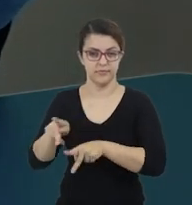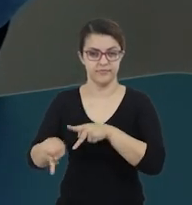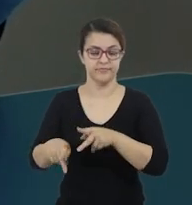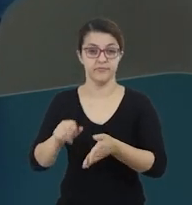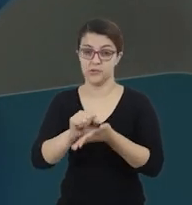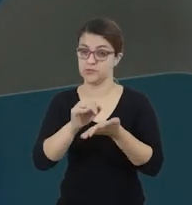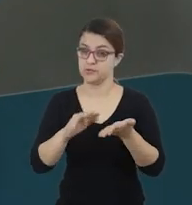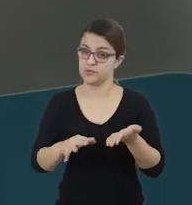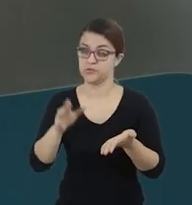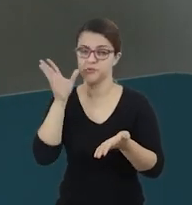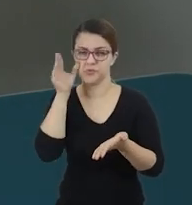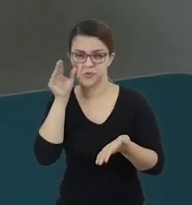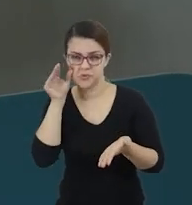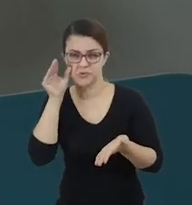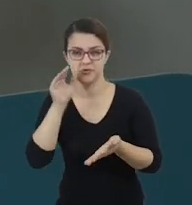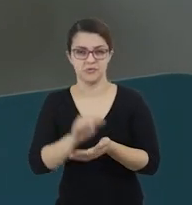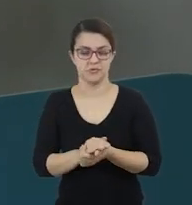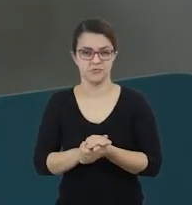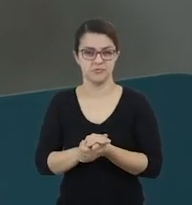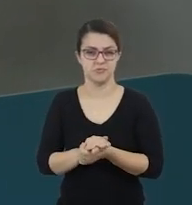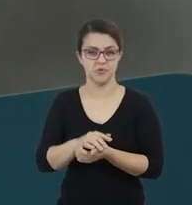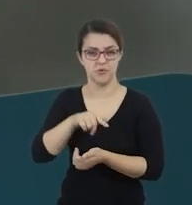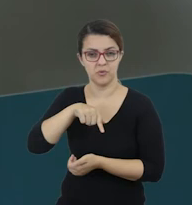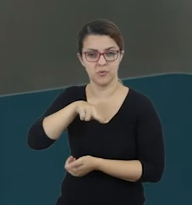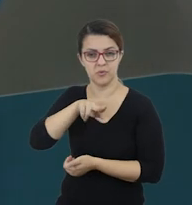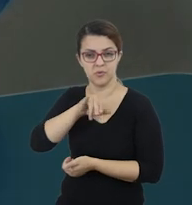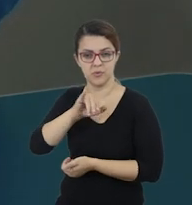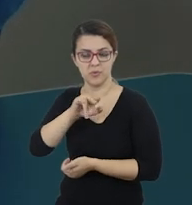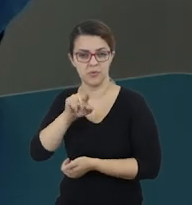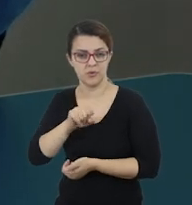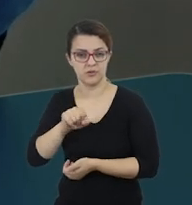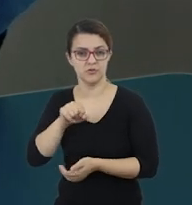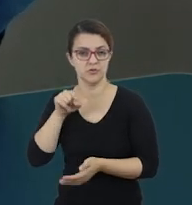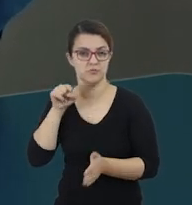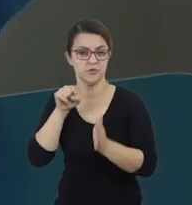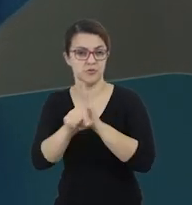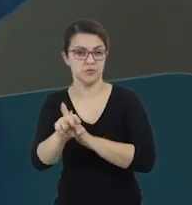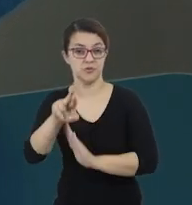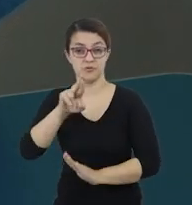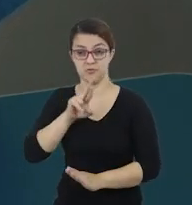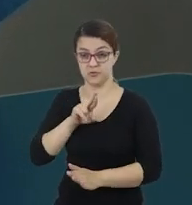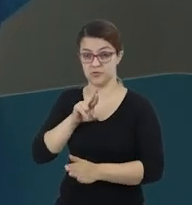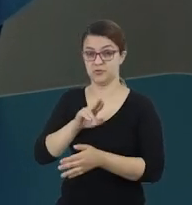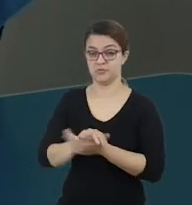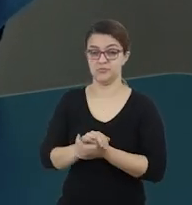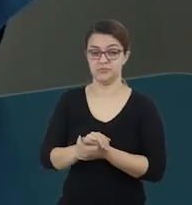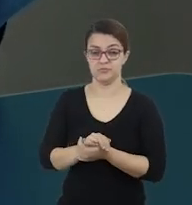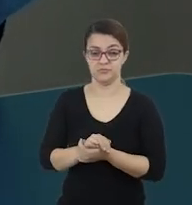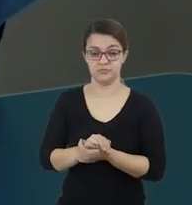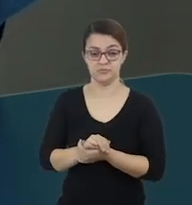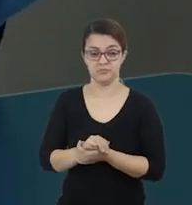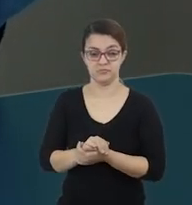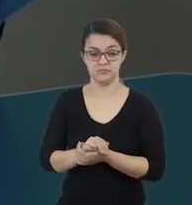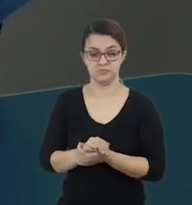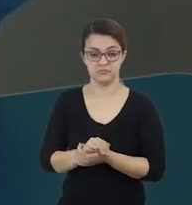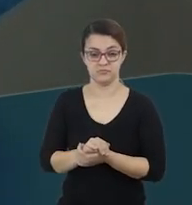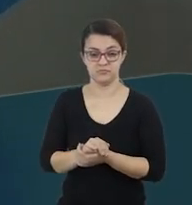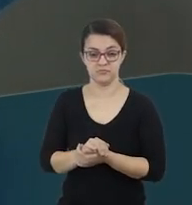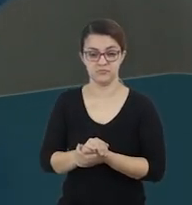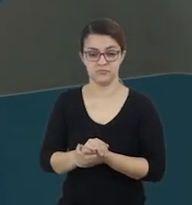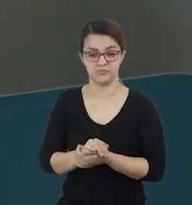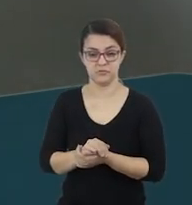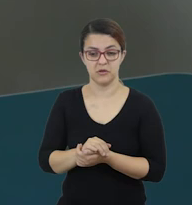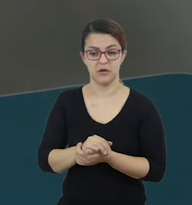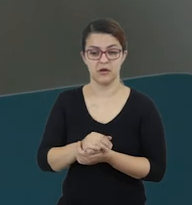Tem uma atividade muito interessante que é um quiz, com perguntas e respostas. O que será que tossir, assoar o nariz e